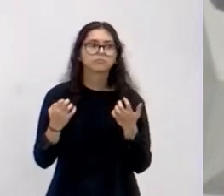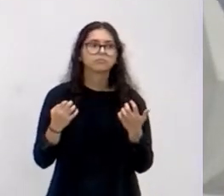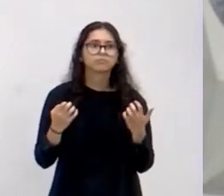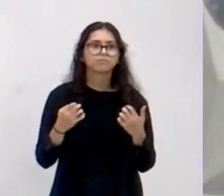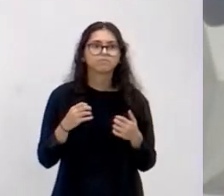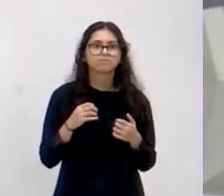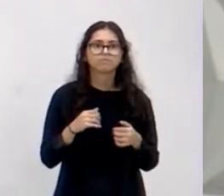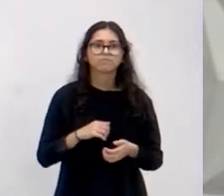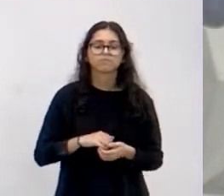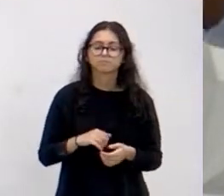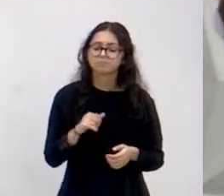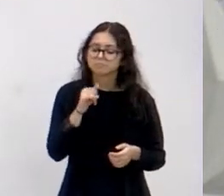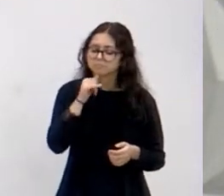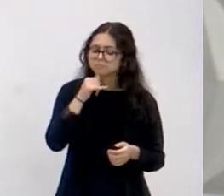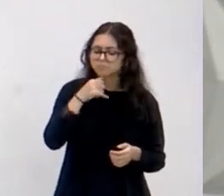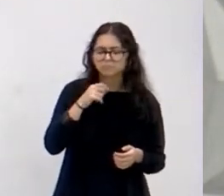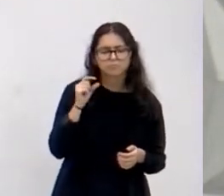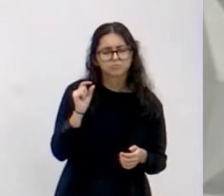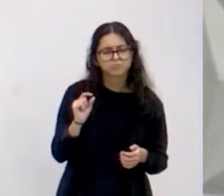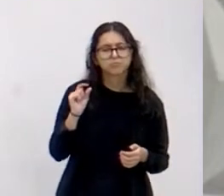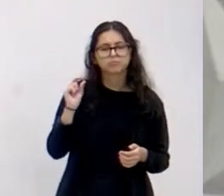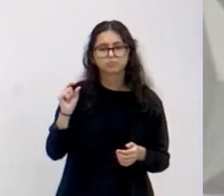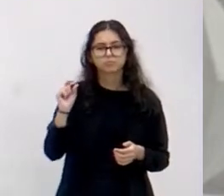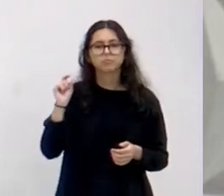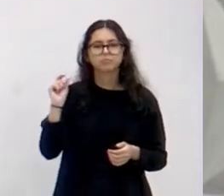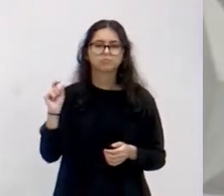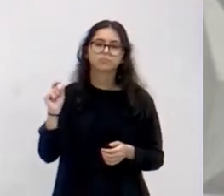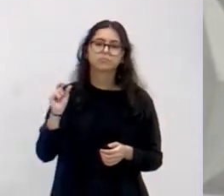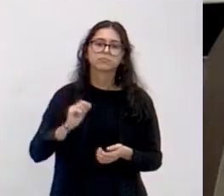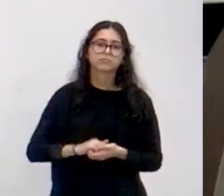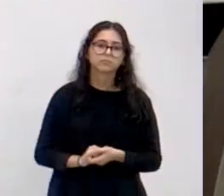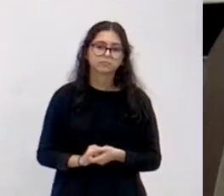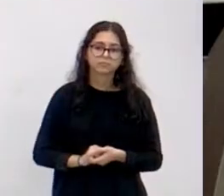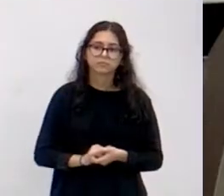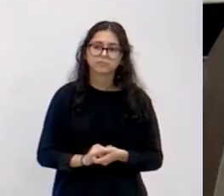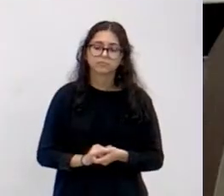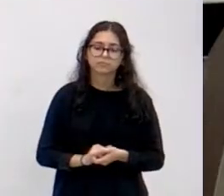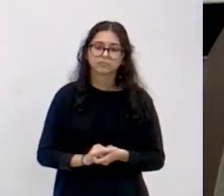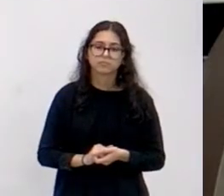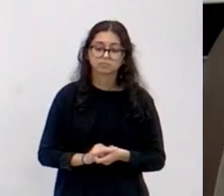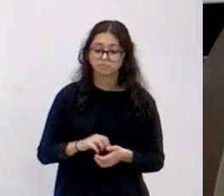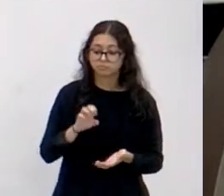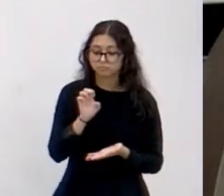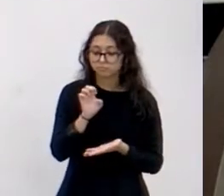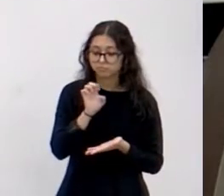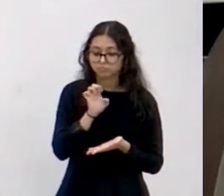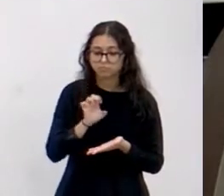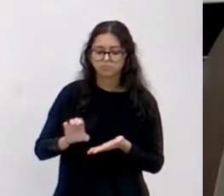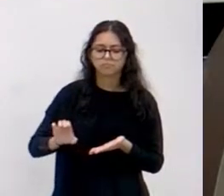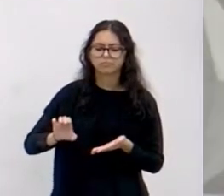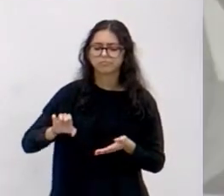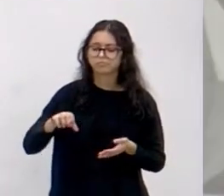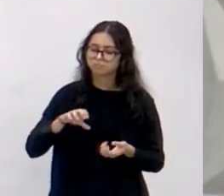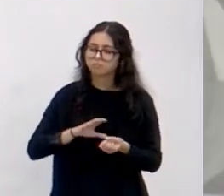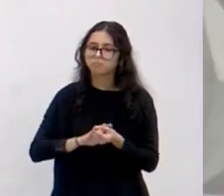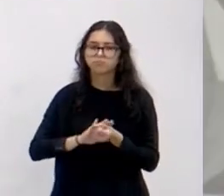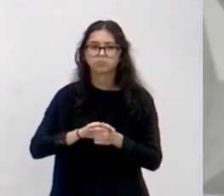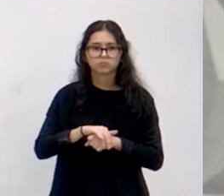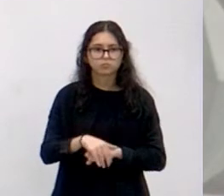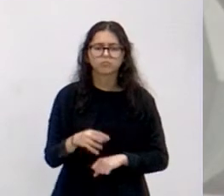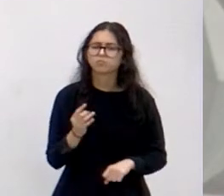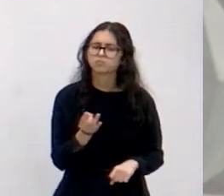sofra devagarzinho a ele quer eu não vou dar esse ele vai passar uma noite em conflito